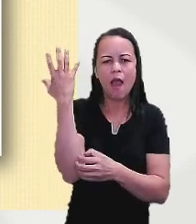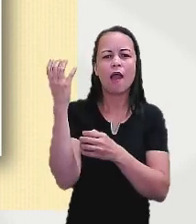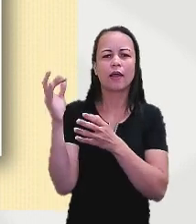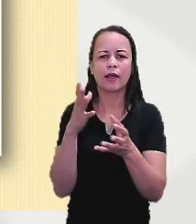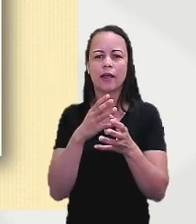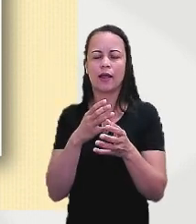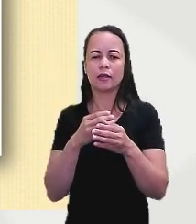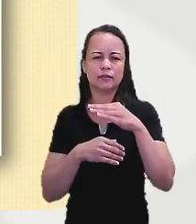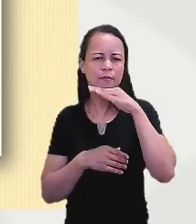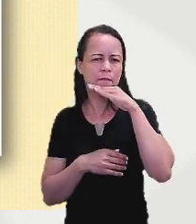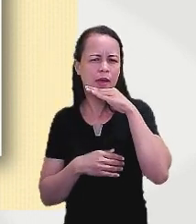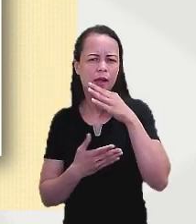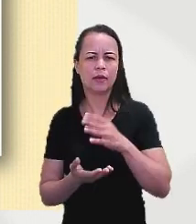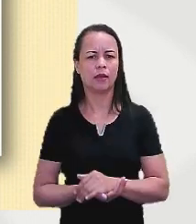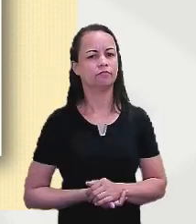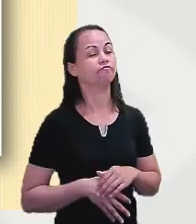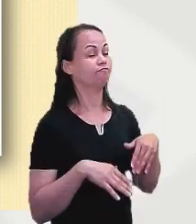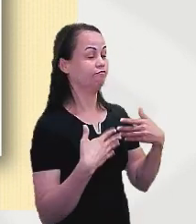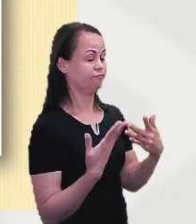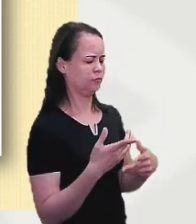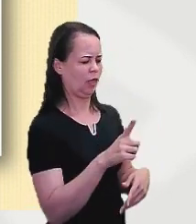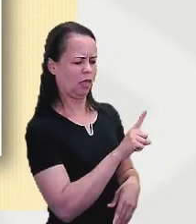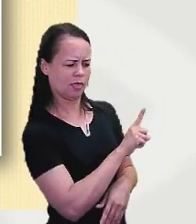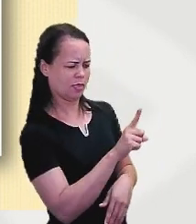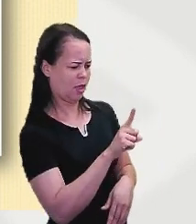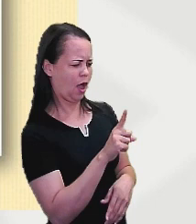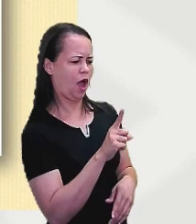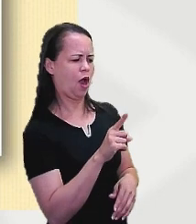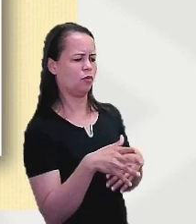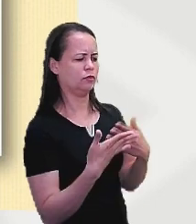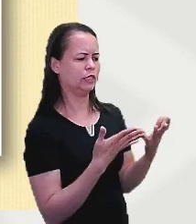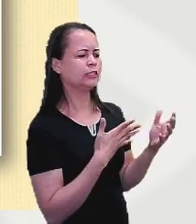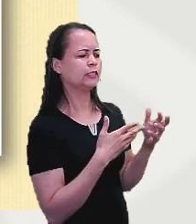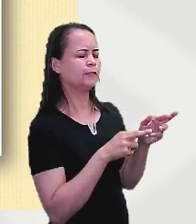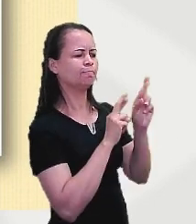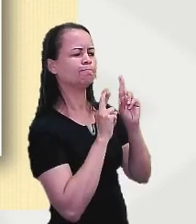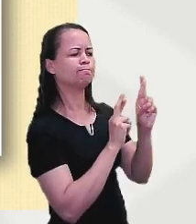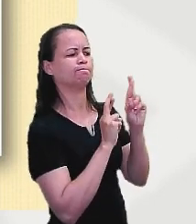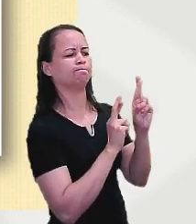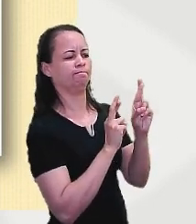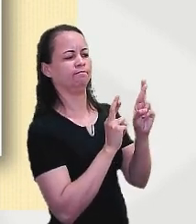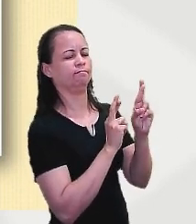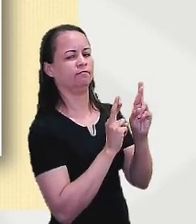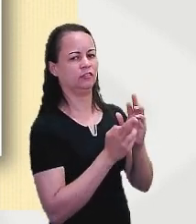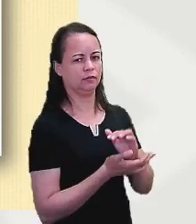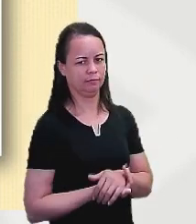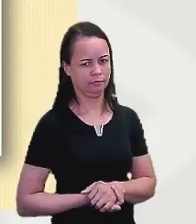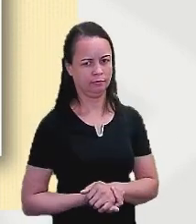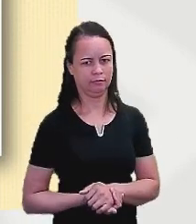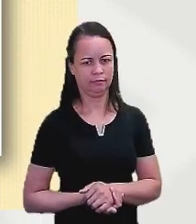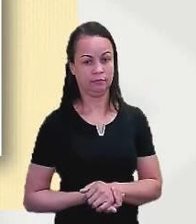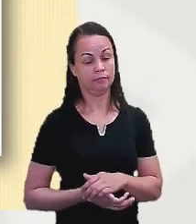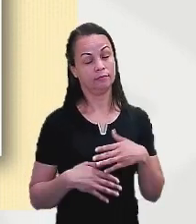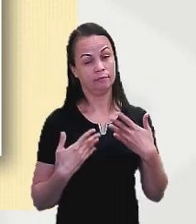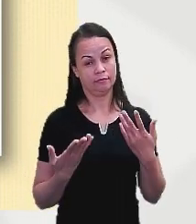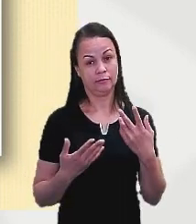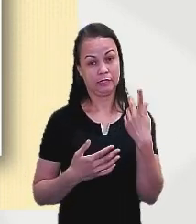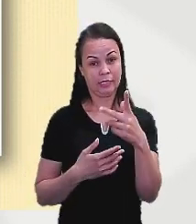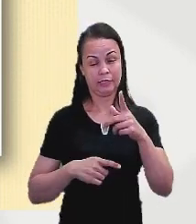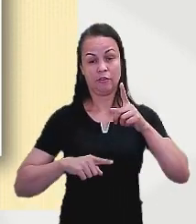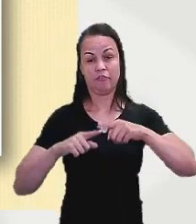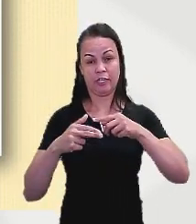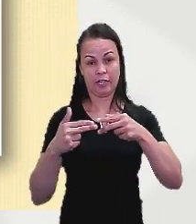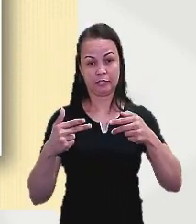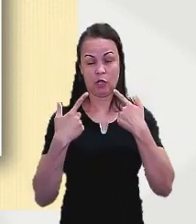manga. Aí Chico disse, não, de esperança. Vejam só, isso é uma